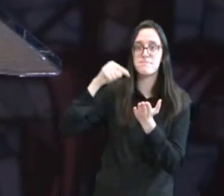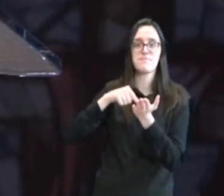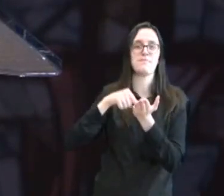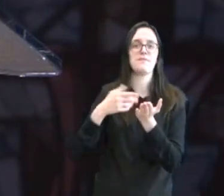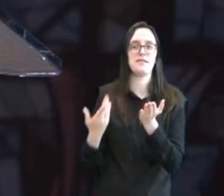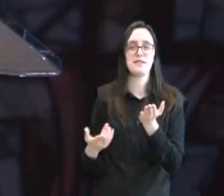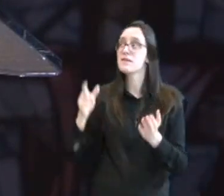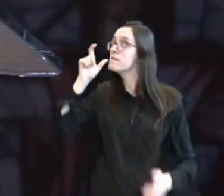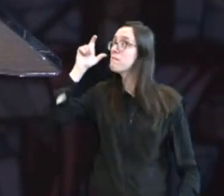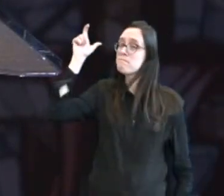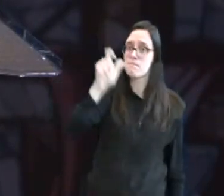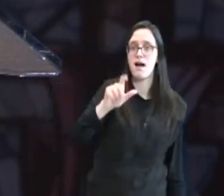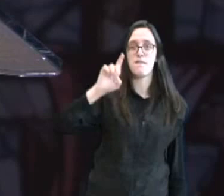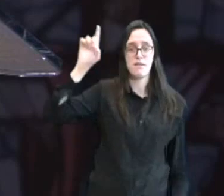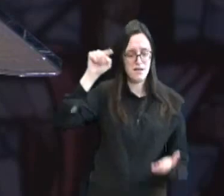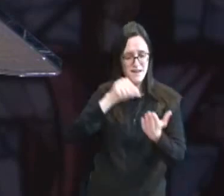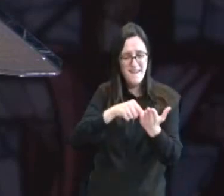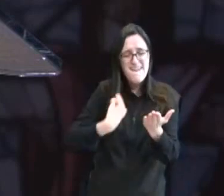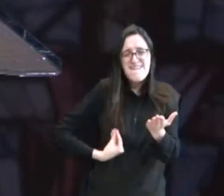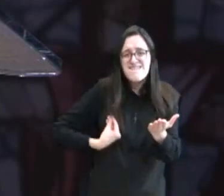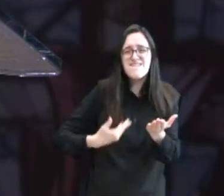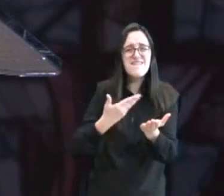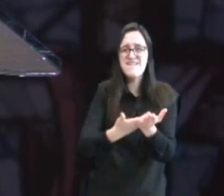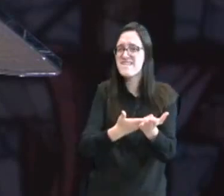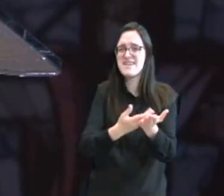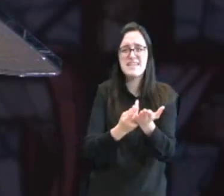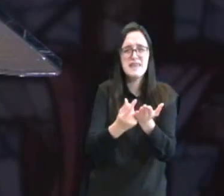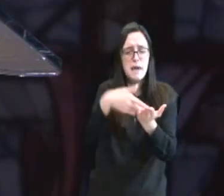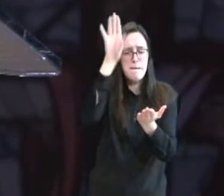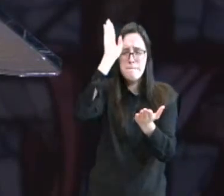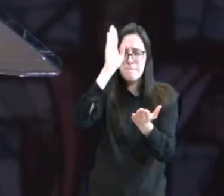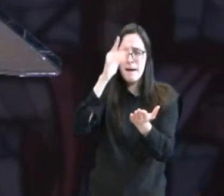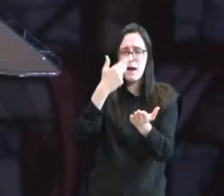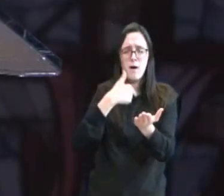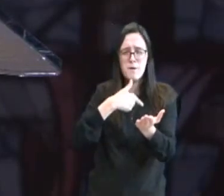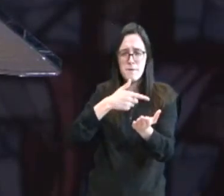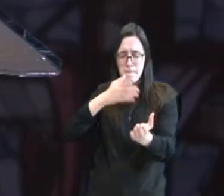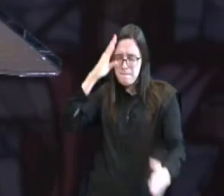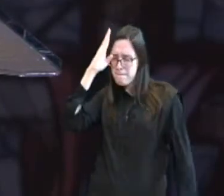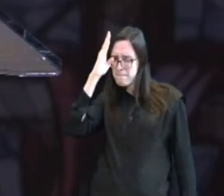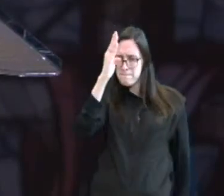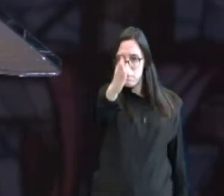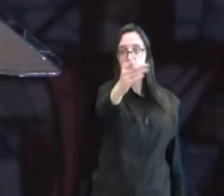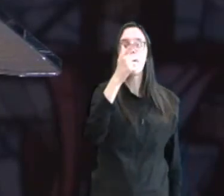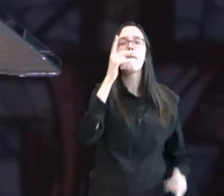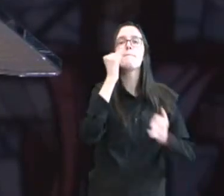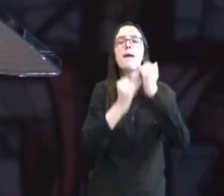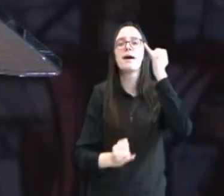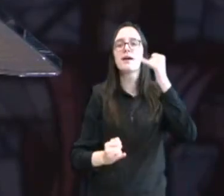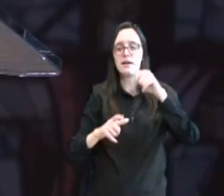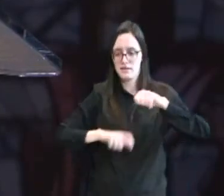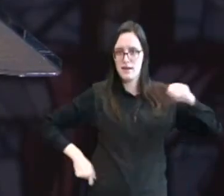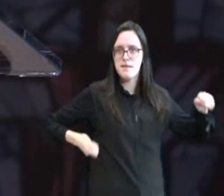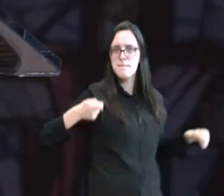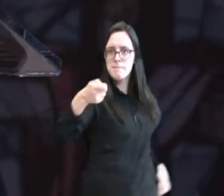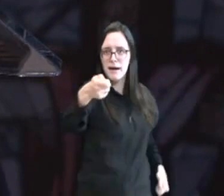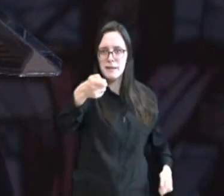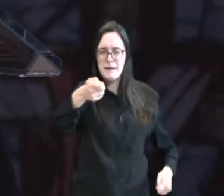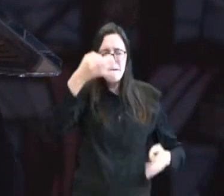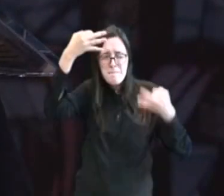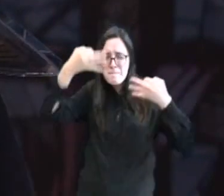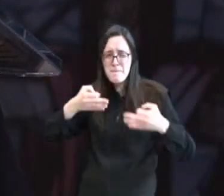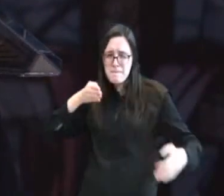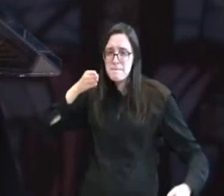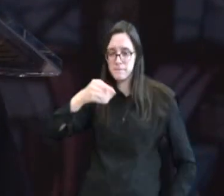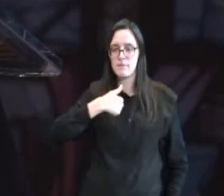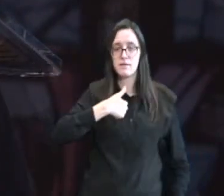viva, eficaz, mais penetrante do que qualquer espada de 2 gumes, penetra até a divisão da